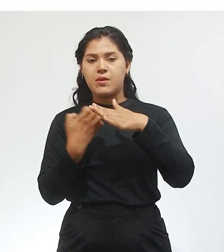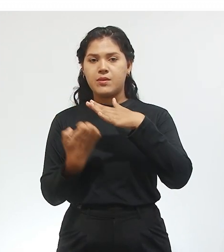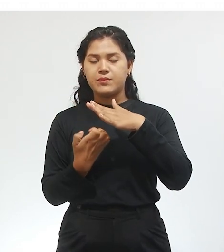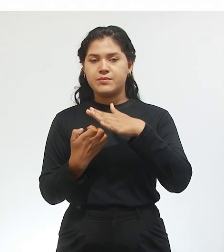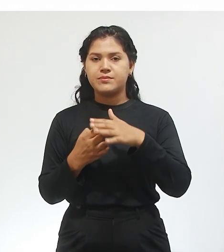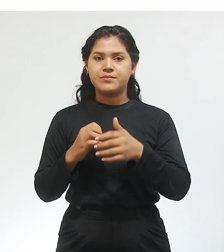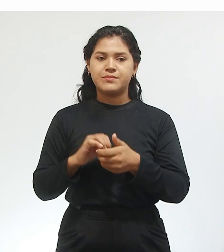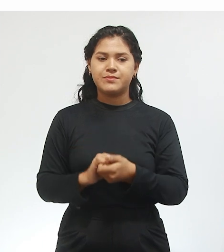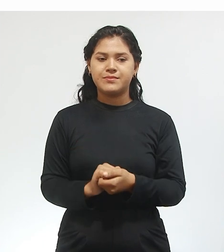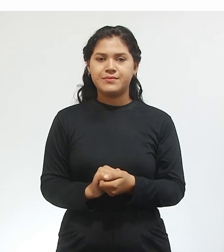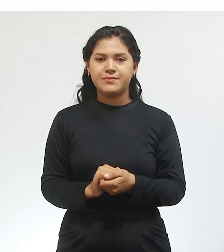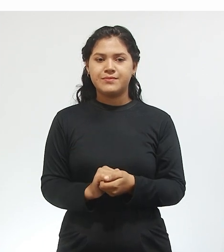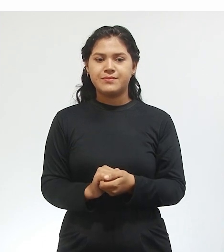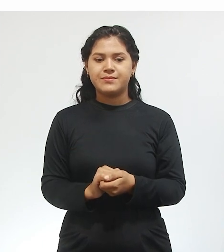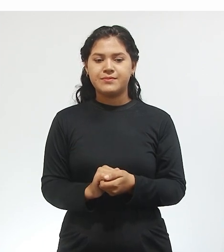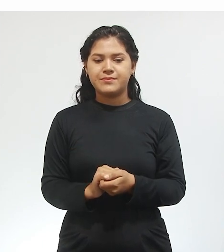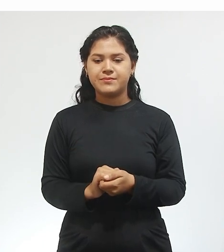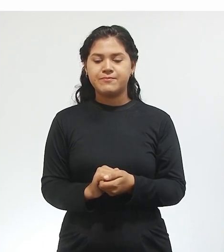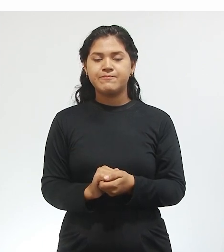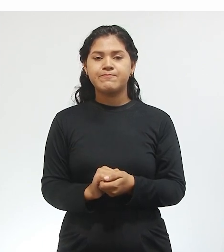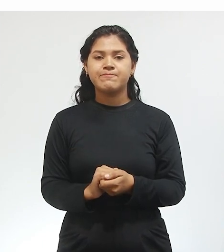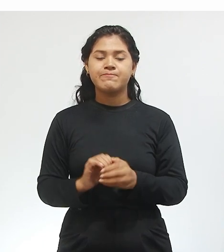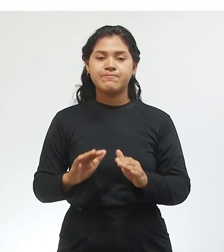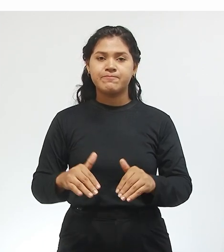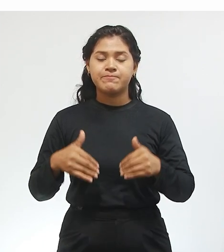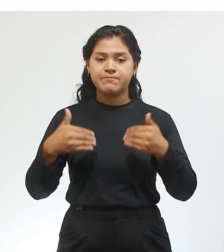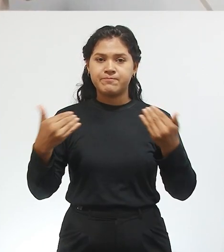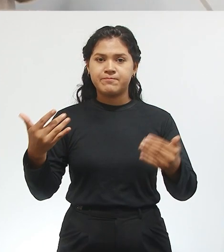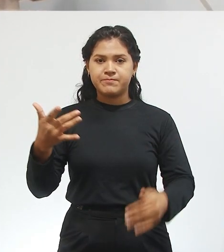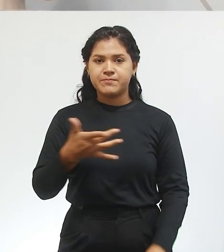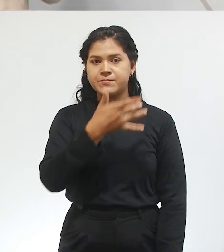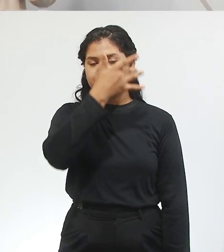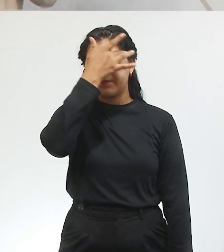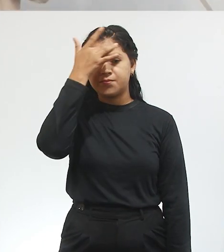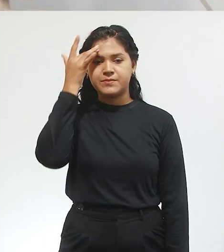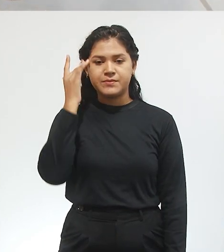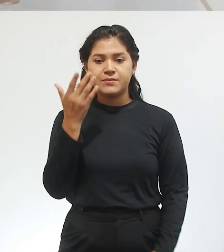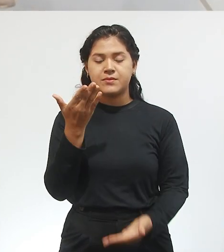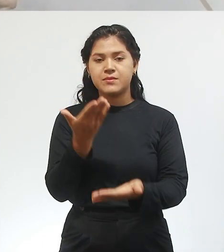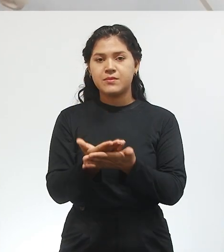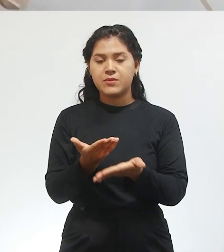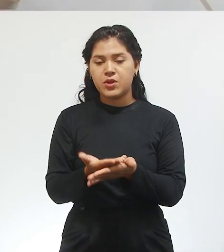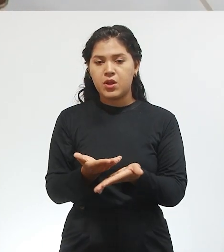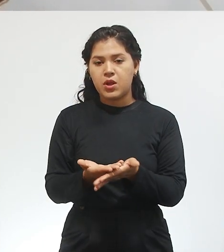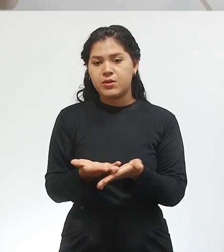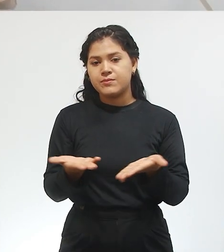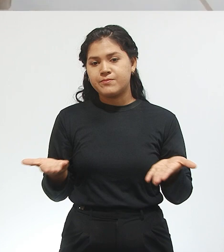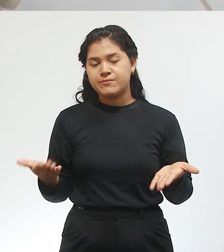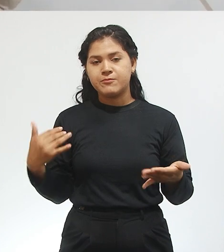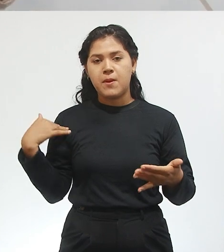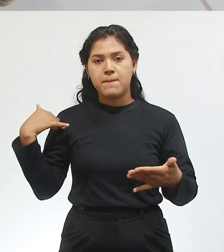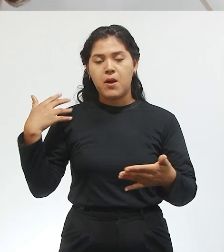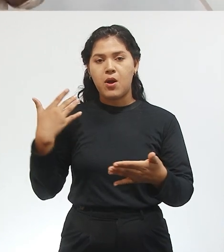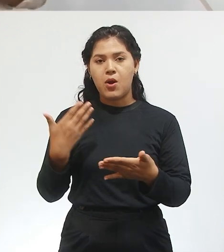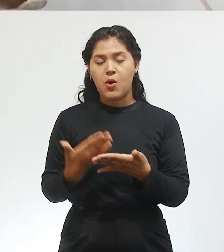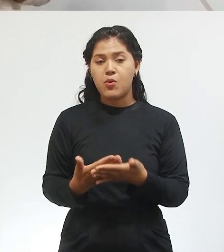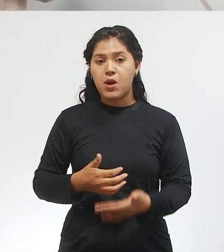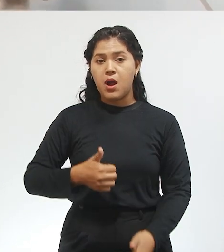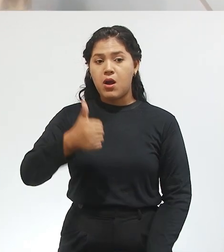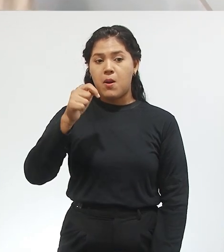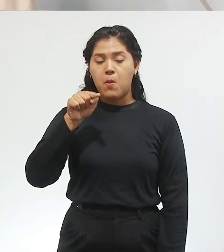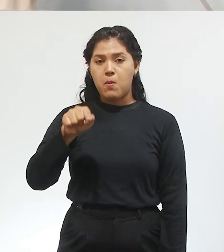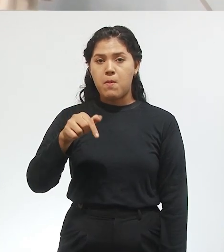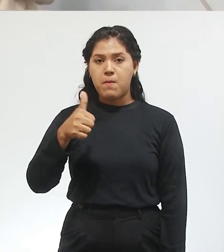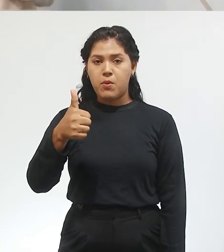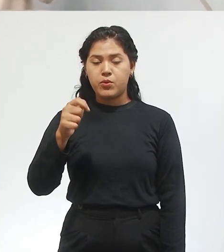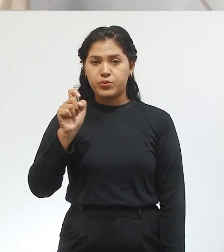reportam. Bom, pessoal, essa foi a nossa aula 1.1.